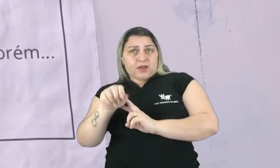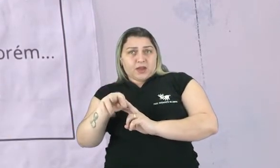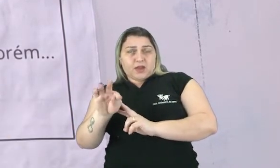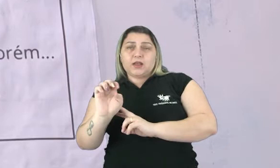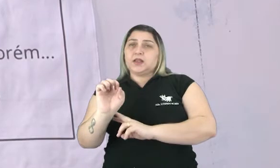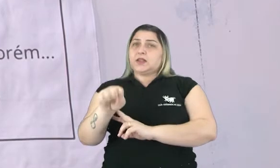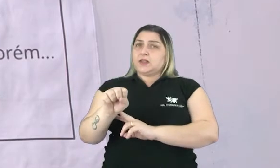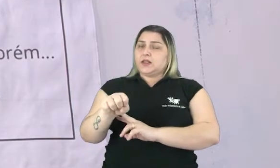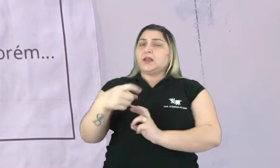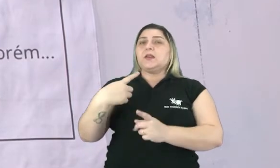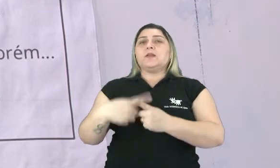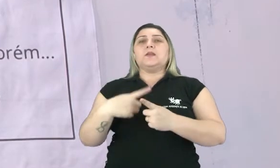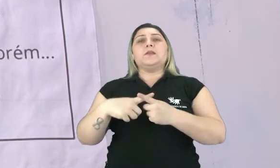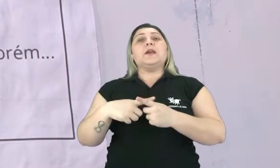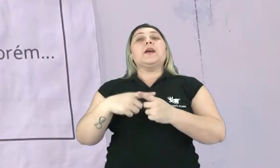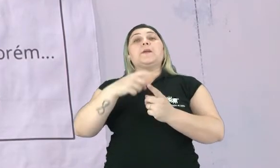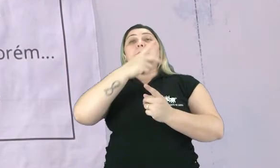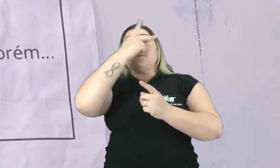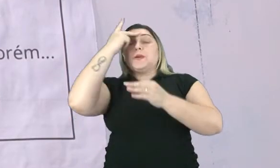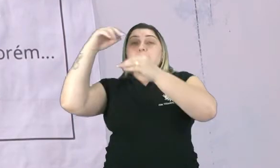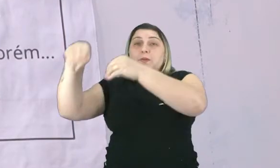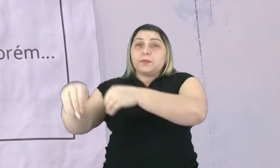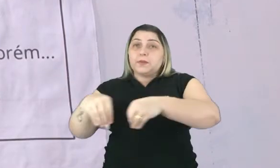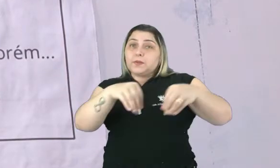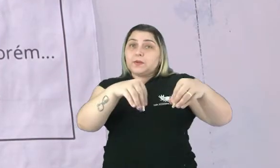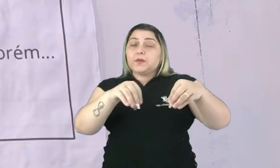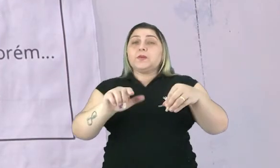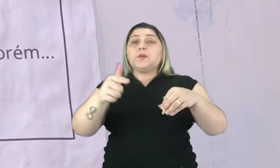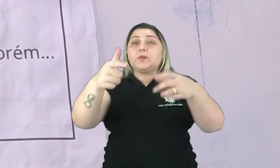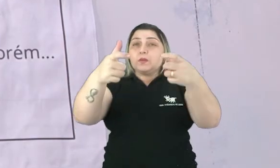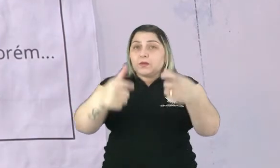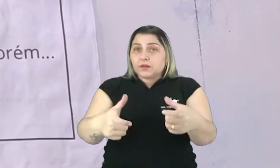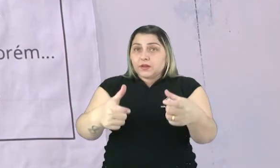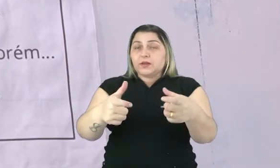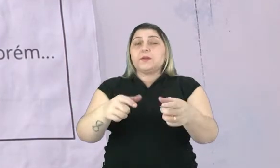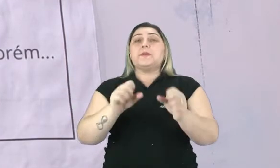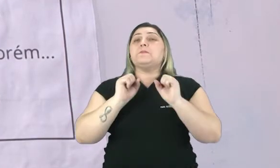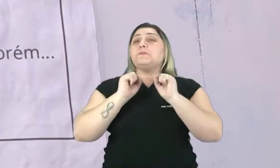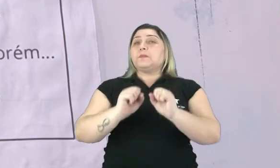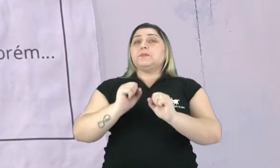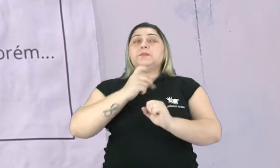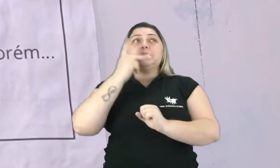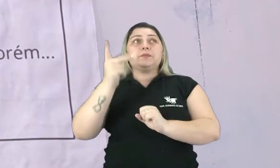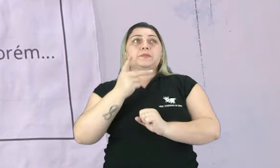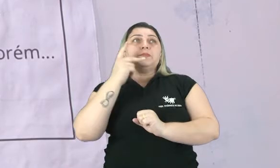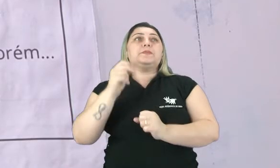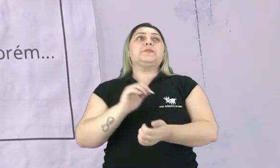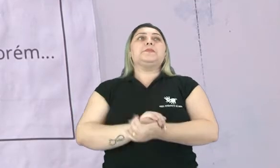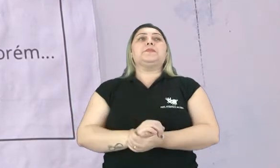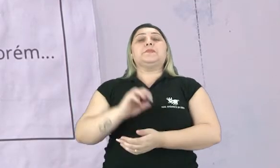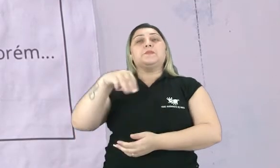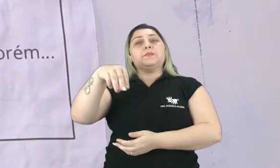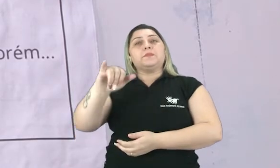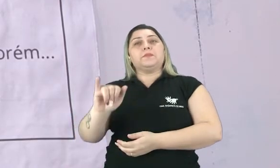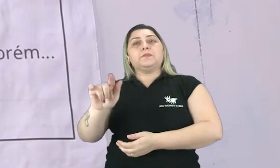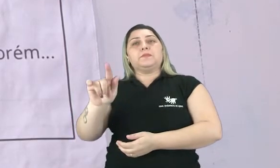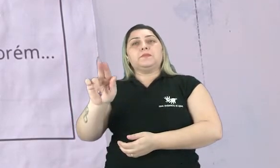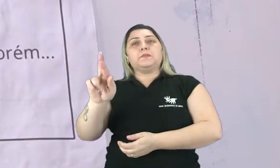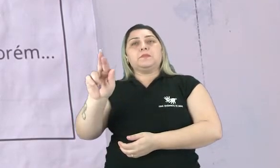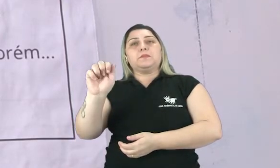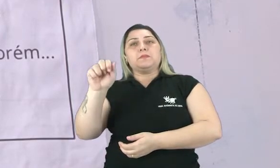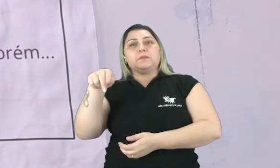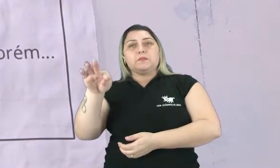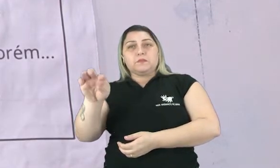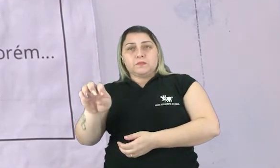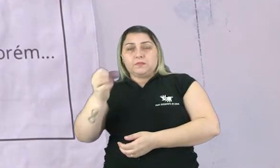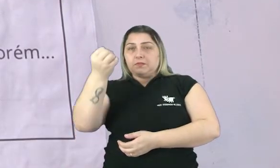porque lembra que a migração é quando a pessoa se desloca de um lugar a outro. Então eu posso dizer que Sadi é um migrante. Aí